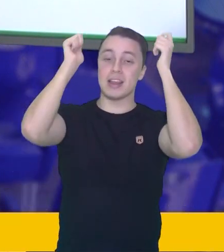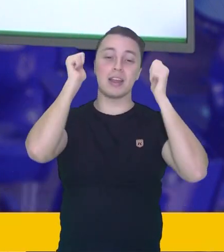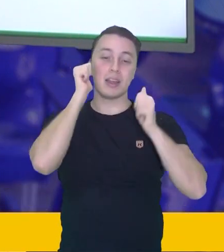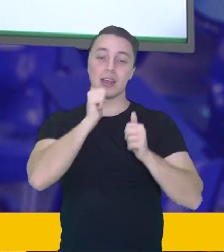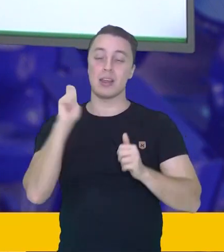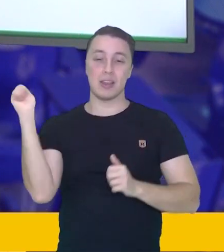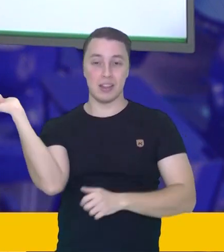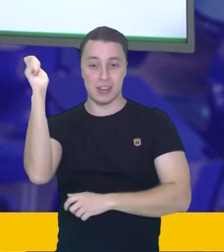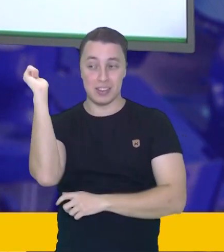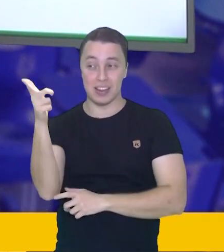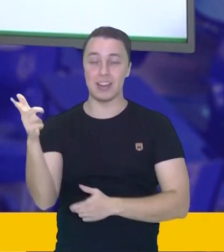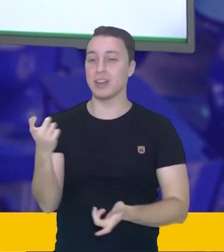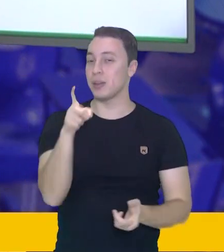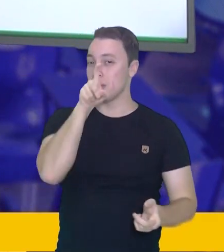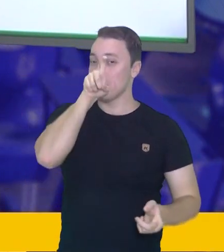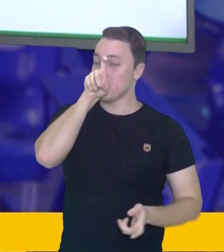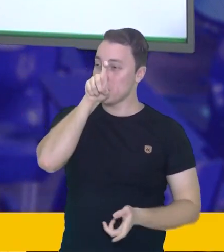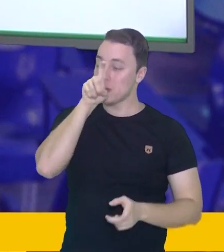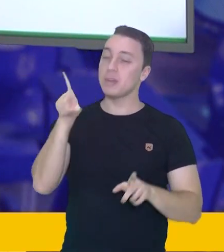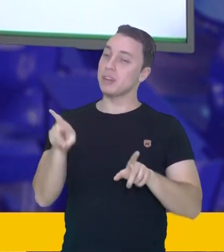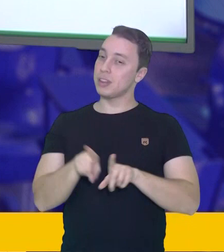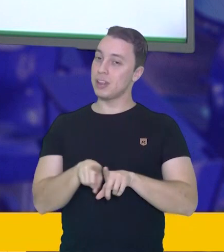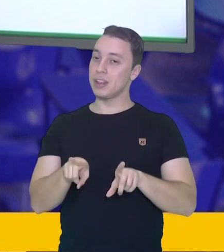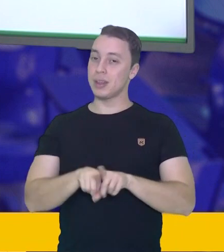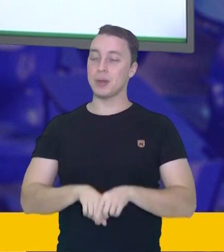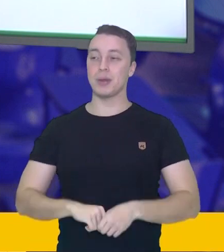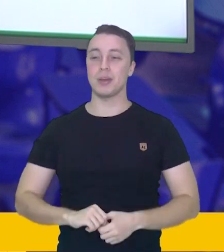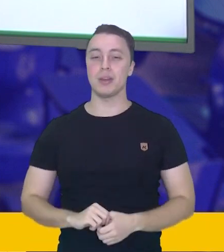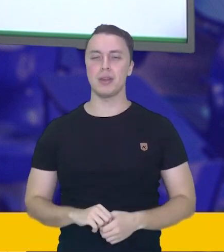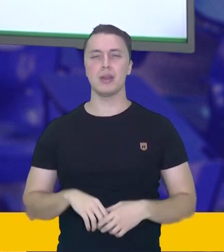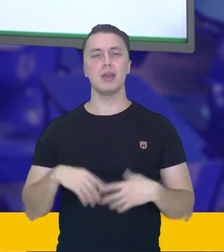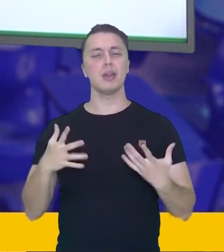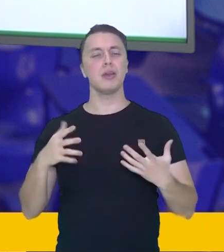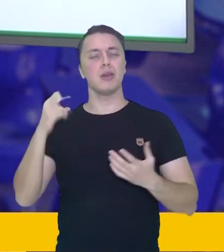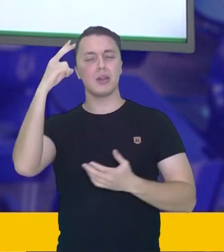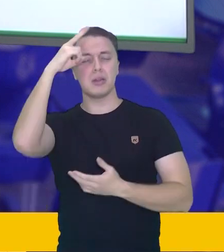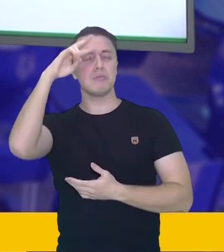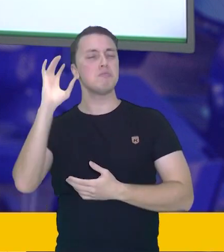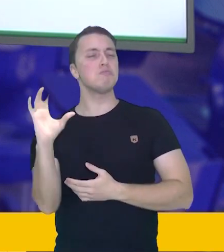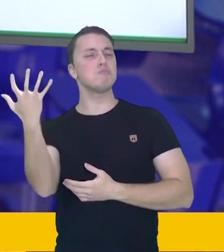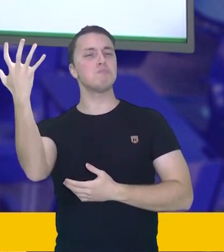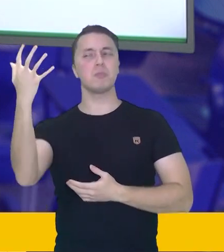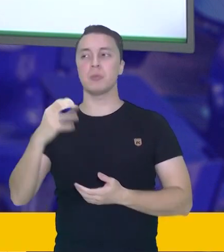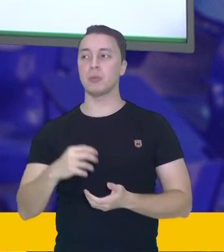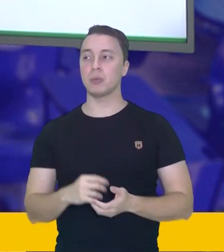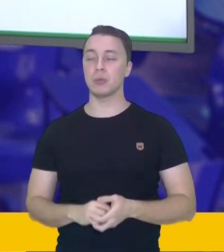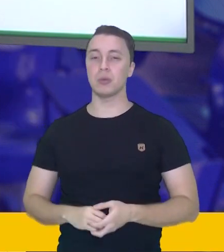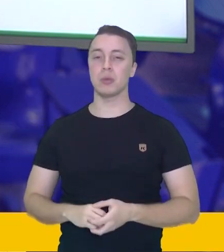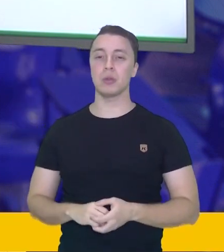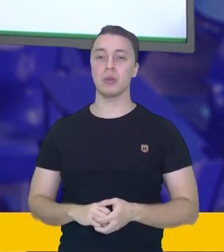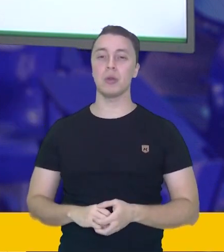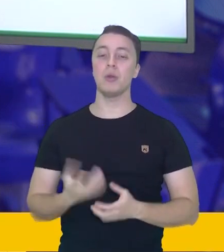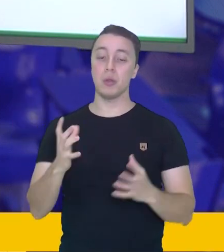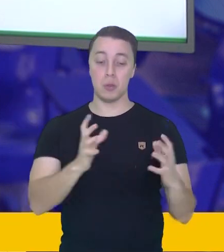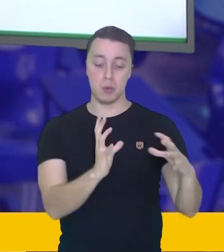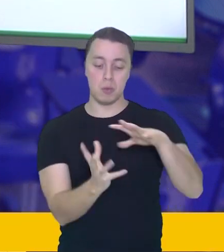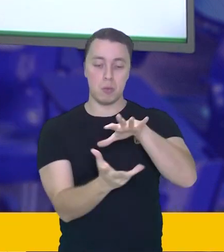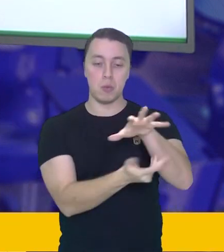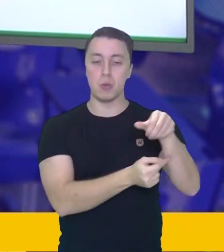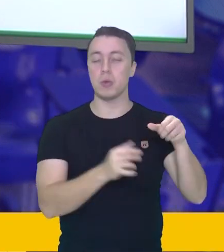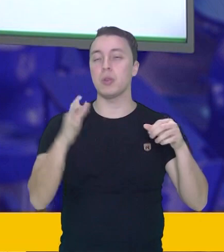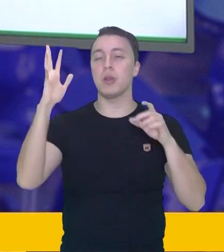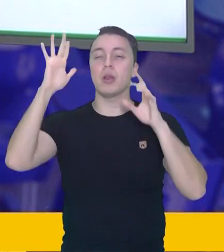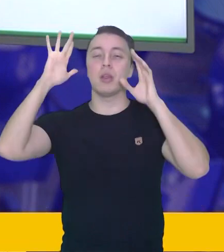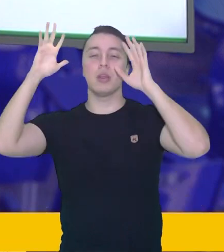também bruxas. E onde se passa essas histórias? no mundo imaginário.